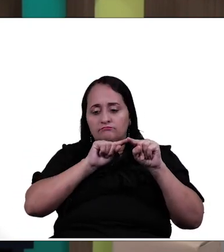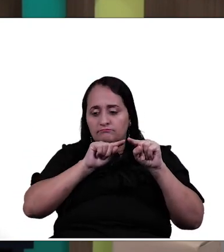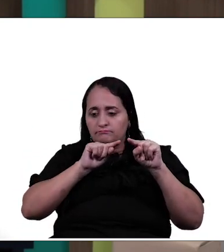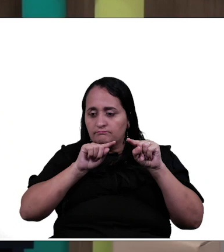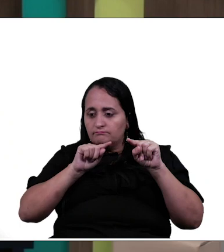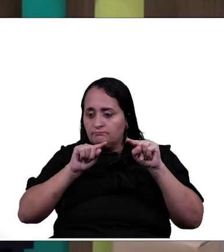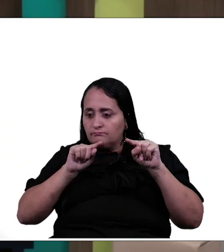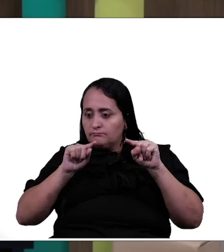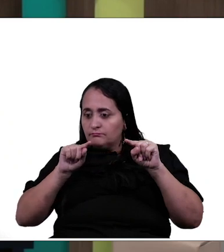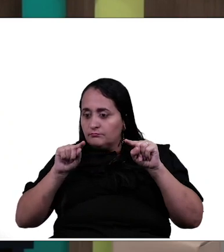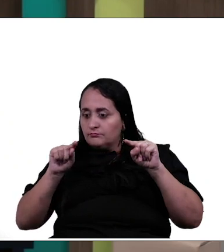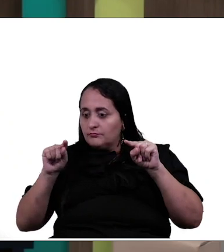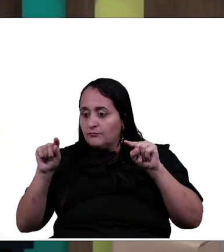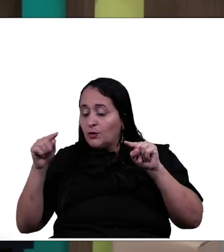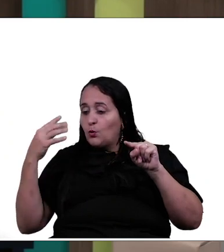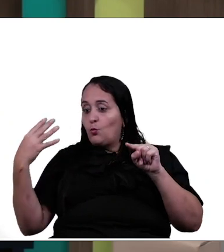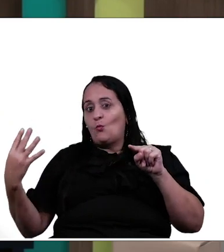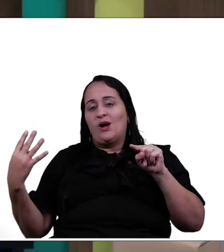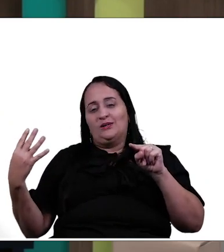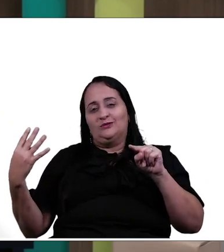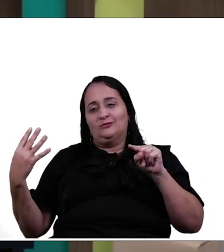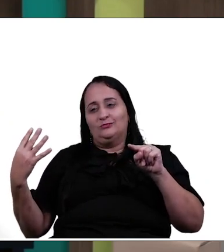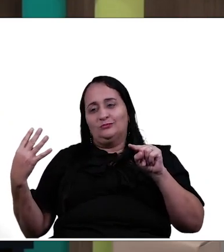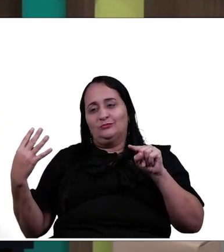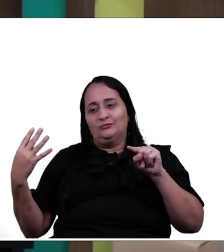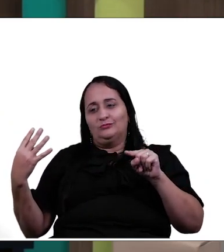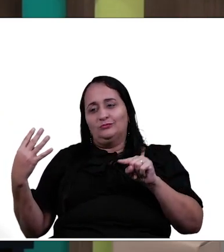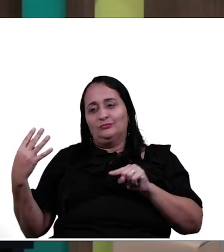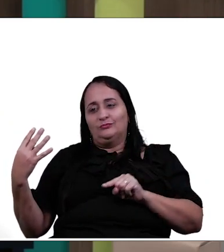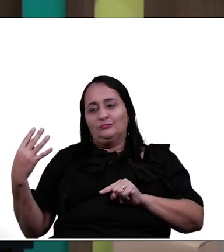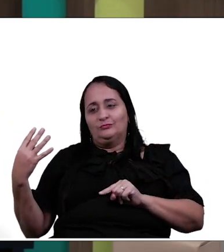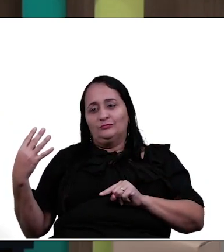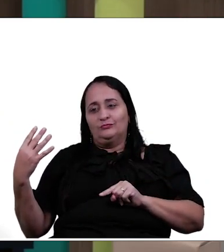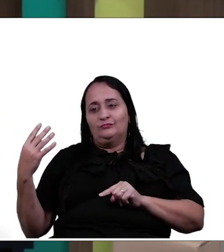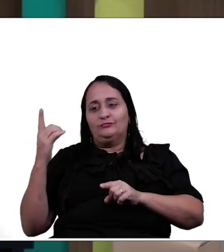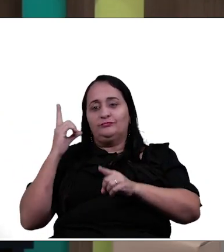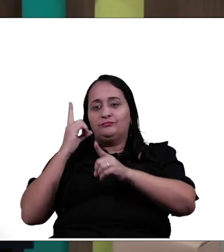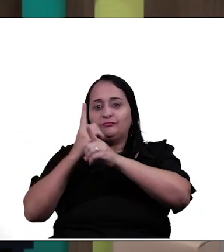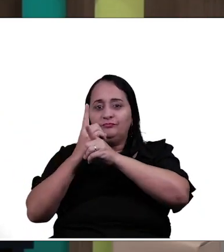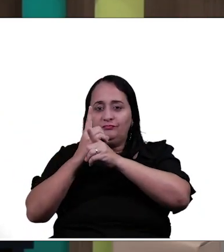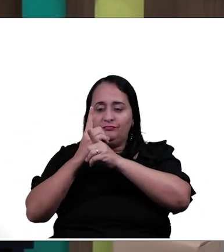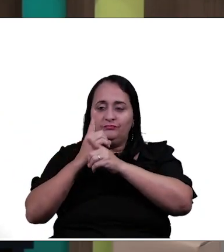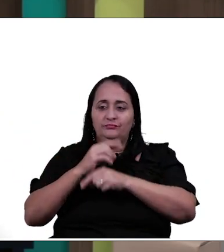raiz quadrada de 2. Eis o tempo para você